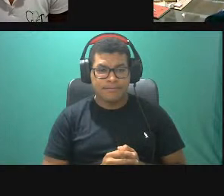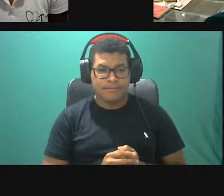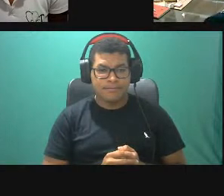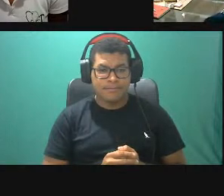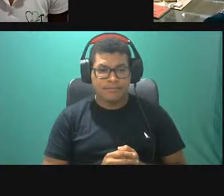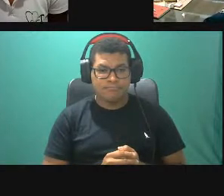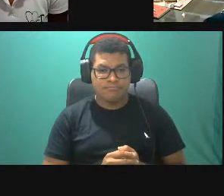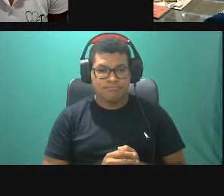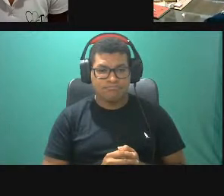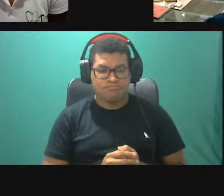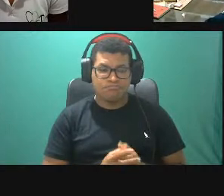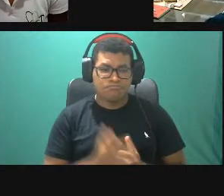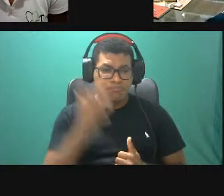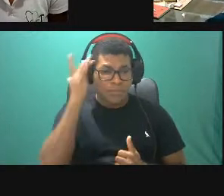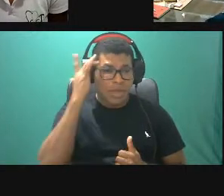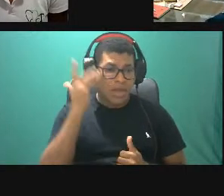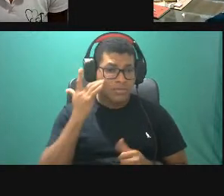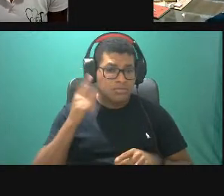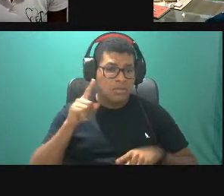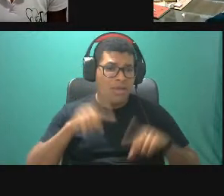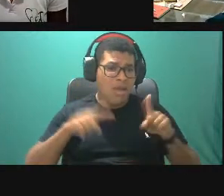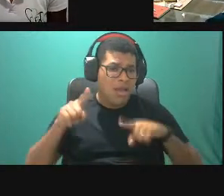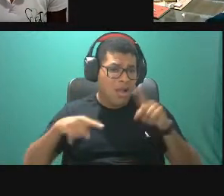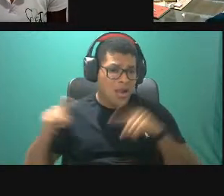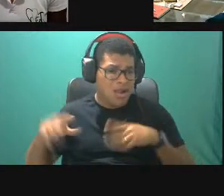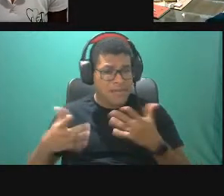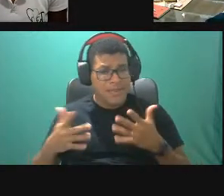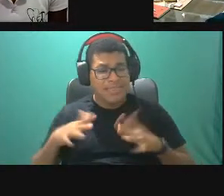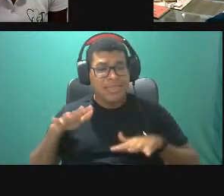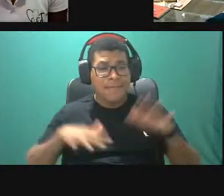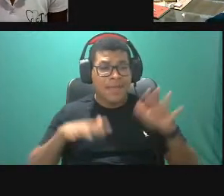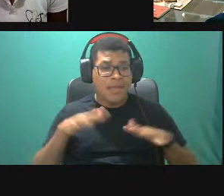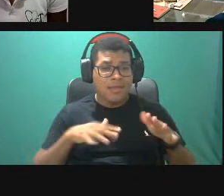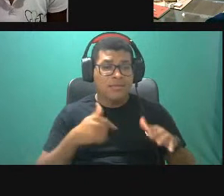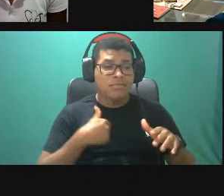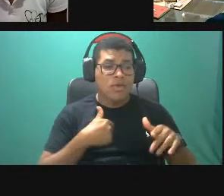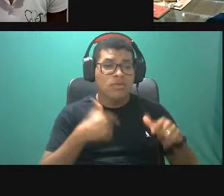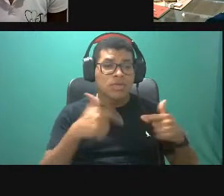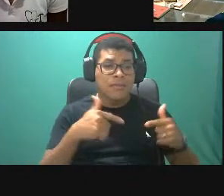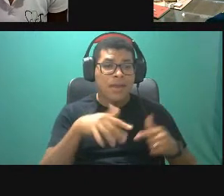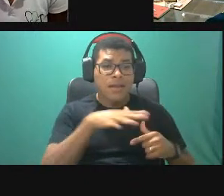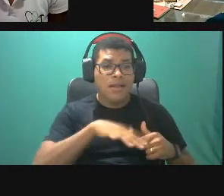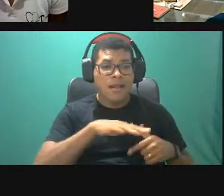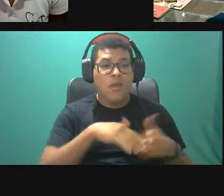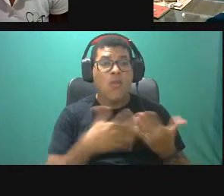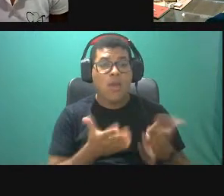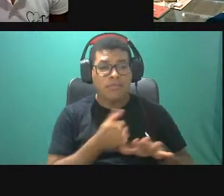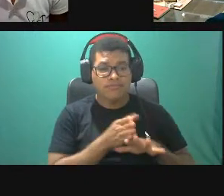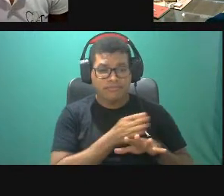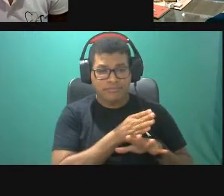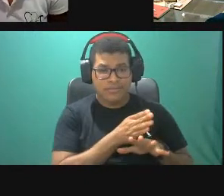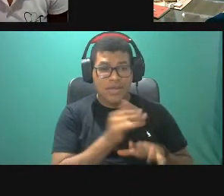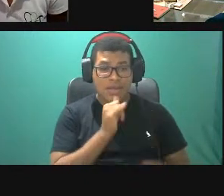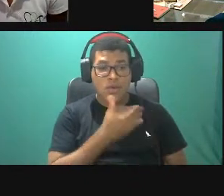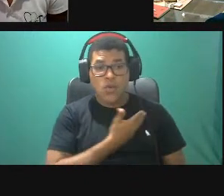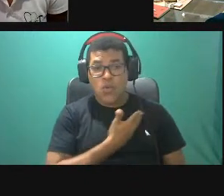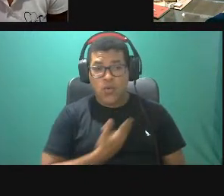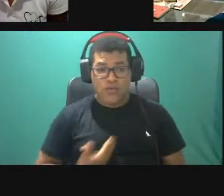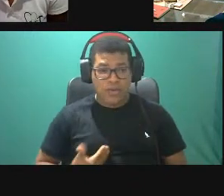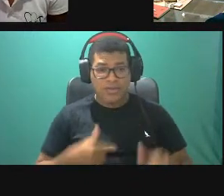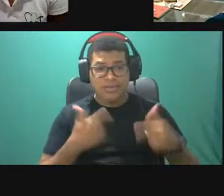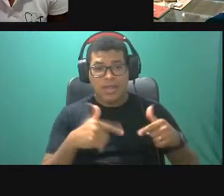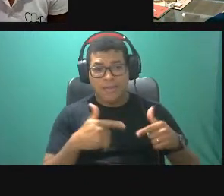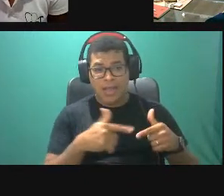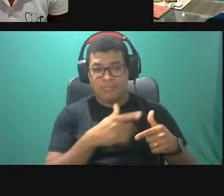Eu acho que varia bastante, depende da área de atuação que você vai. Por exemplo, no setor público, por exemplo, você pode atuar